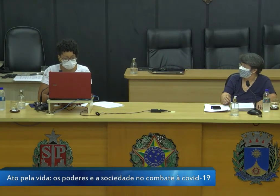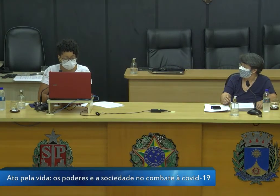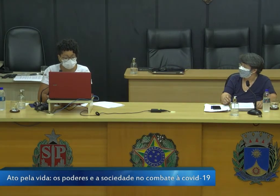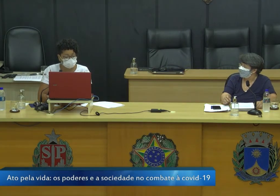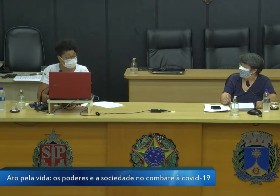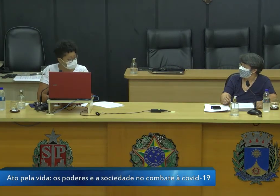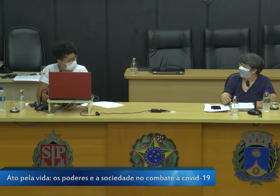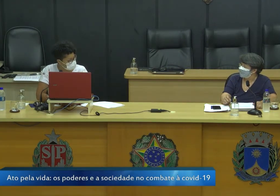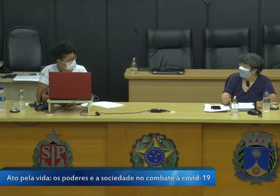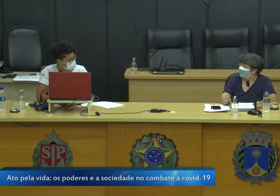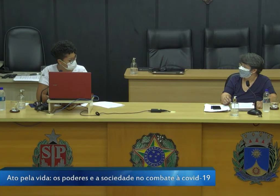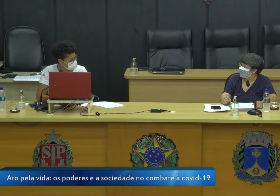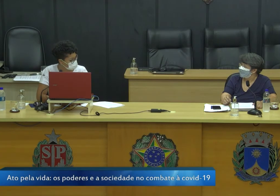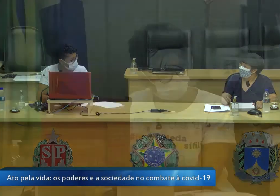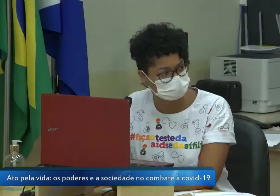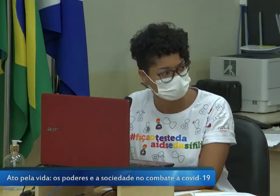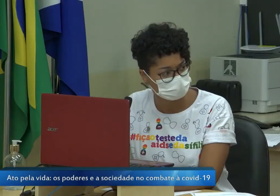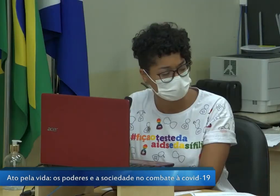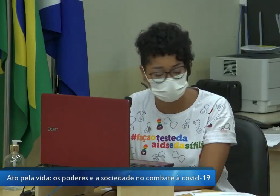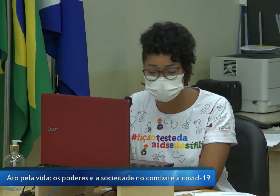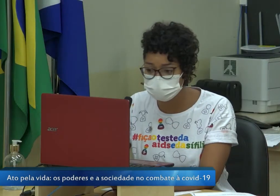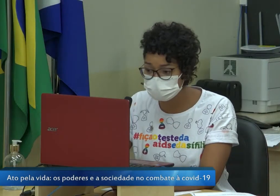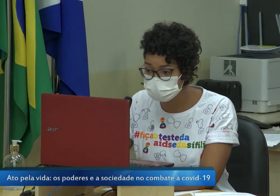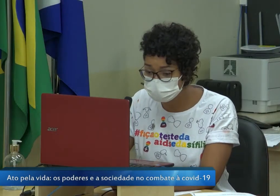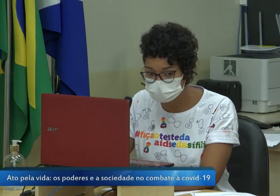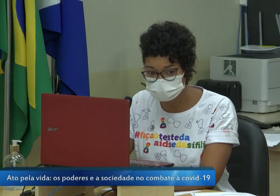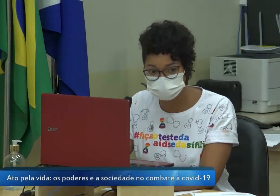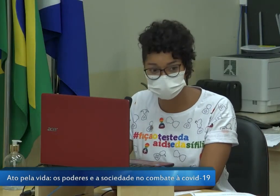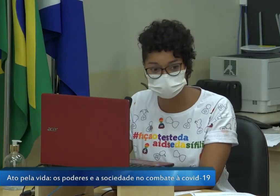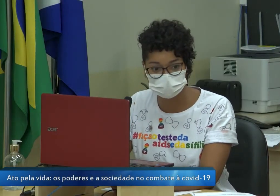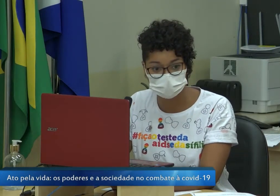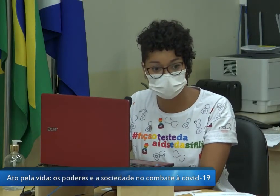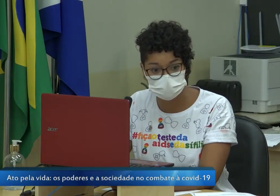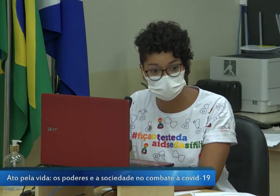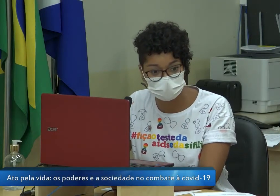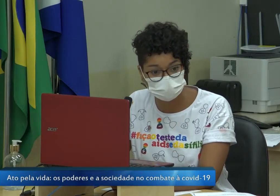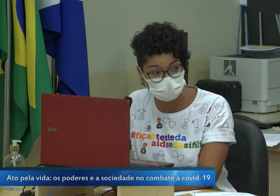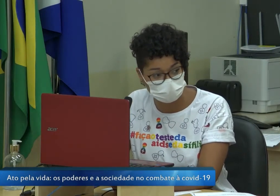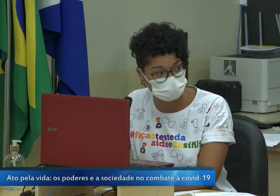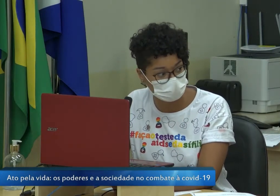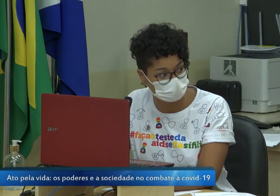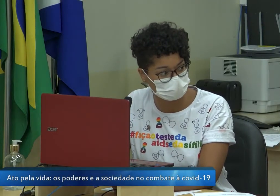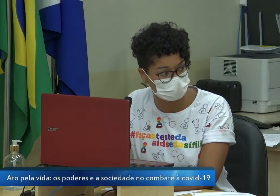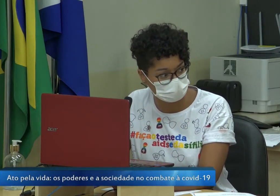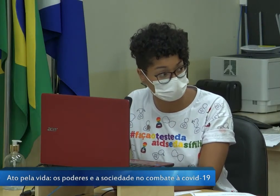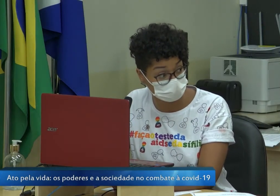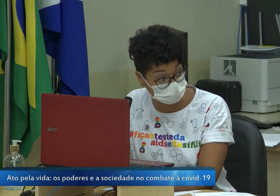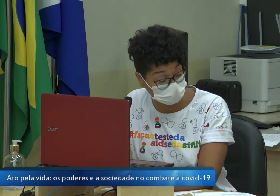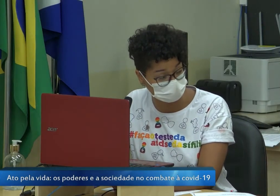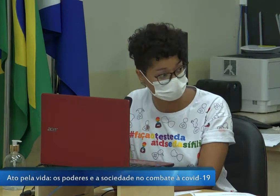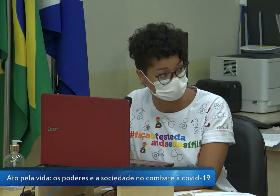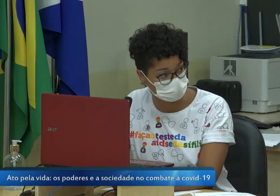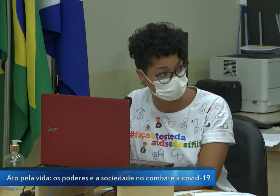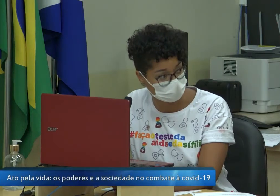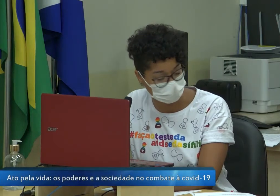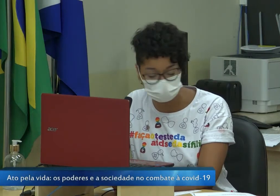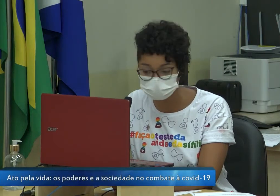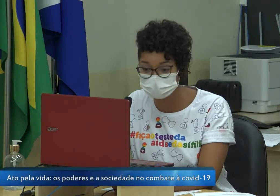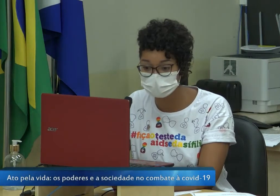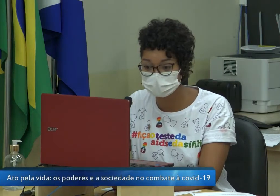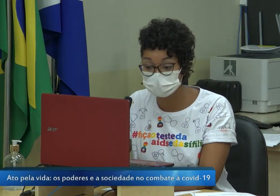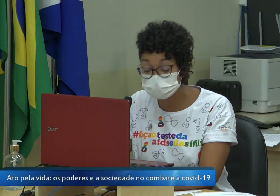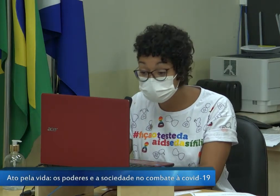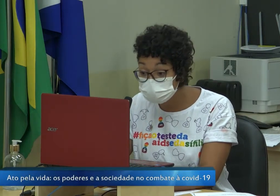visto que nós normalizamos a morte. Nós estamos acostumados. O Brasil perde mais de 1.000 brasileiros por dia, hoje em